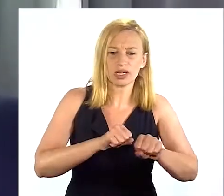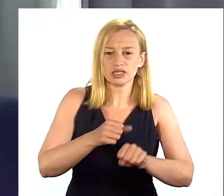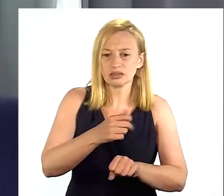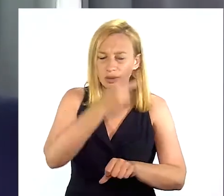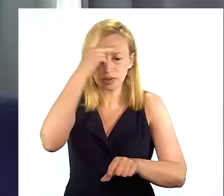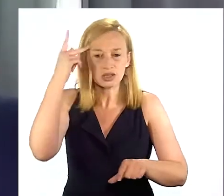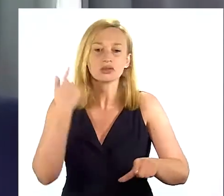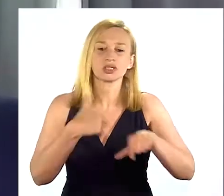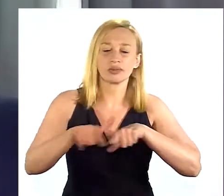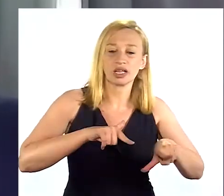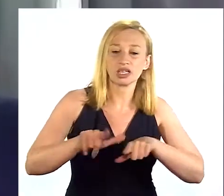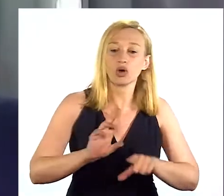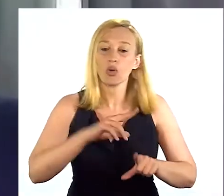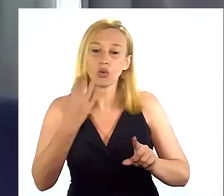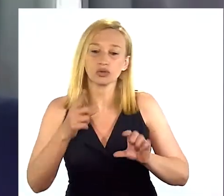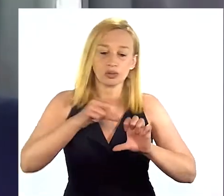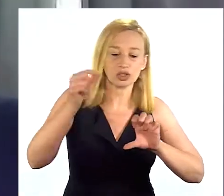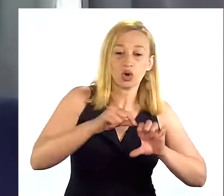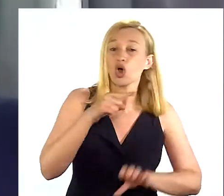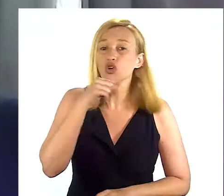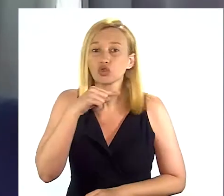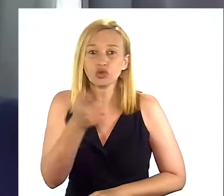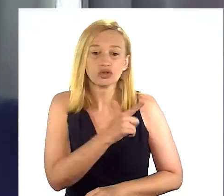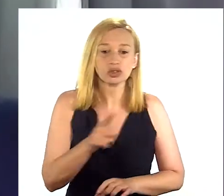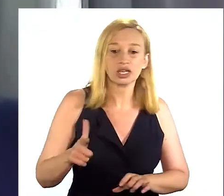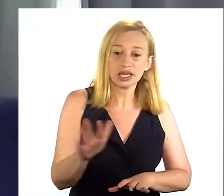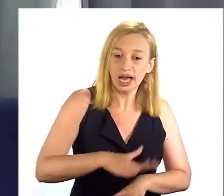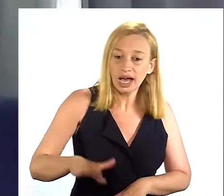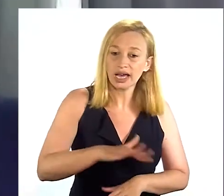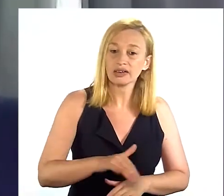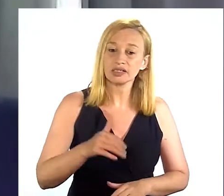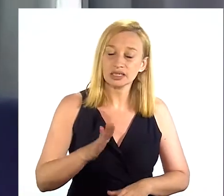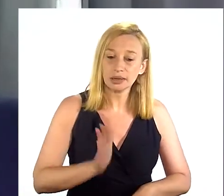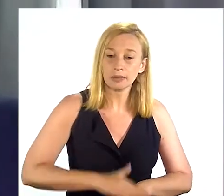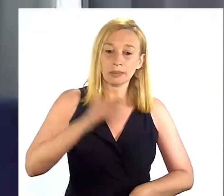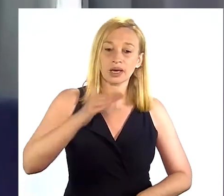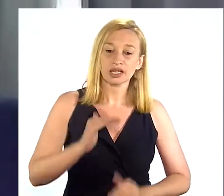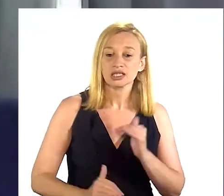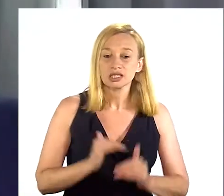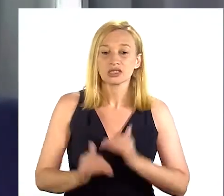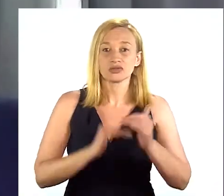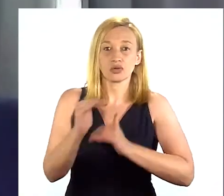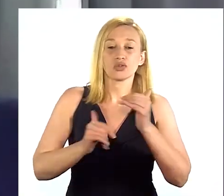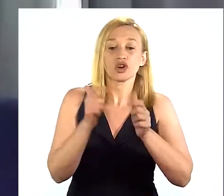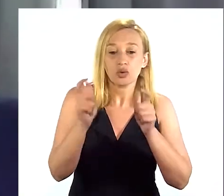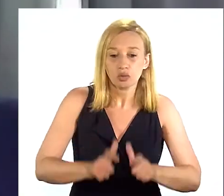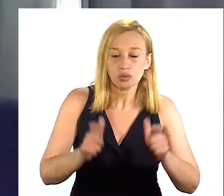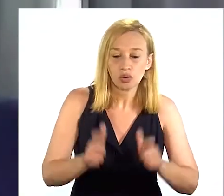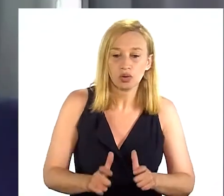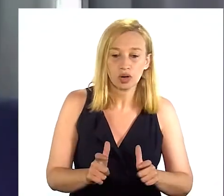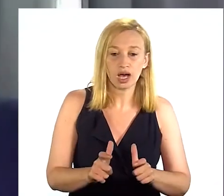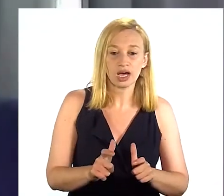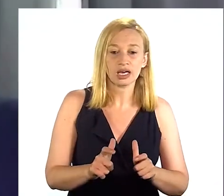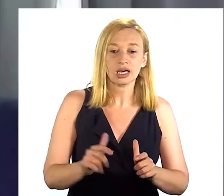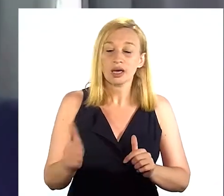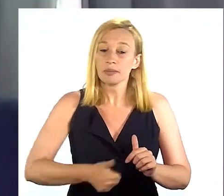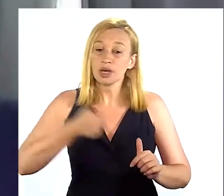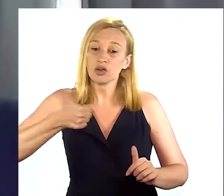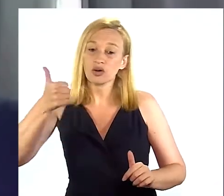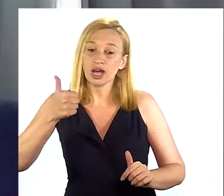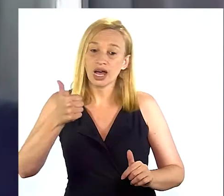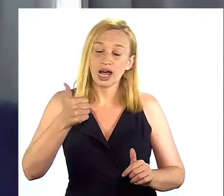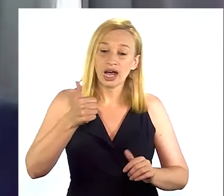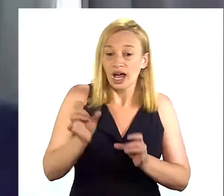do trabalhador, do empreendedor no setor, eu não tenho dúvida que o setor será muito bem sucedido e é um setor que, além de melhorar